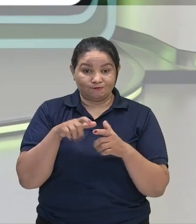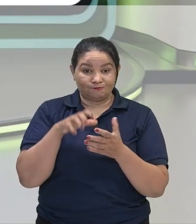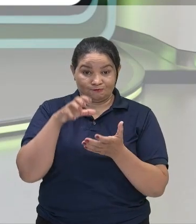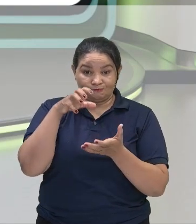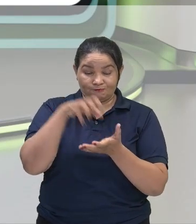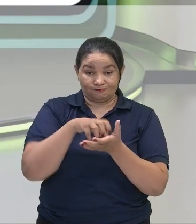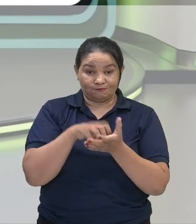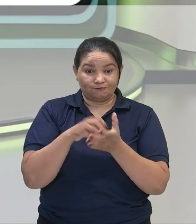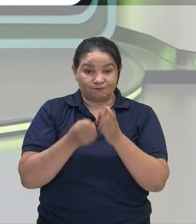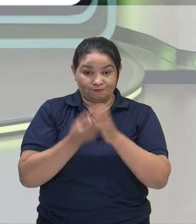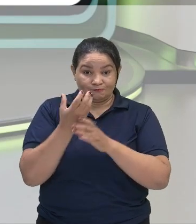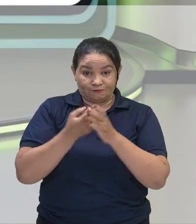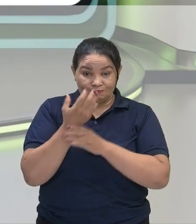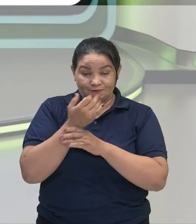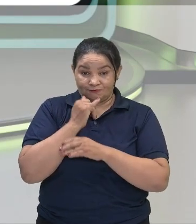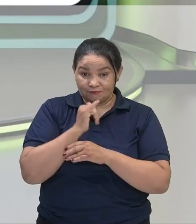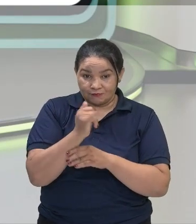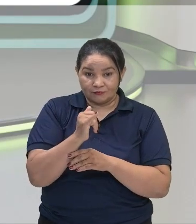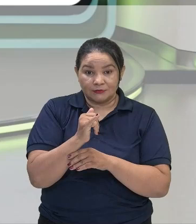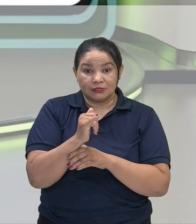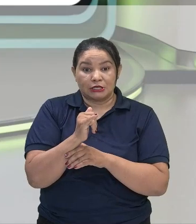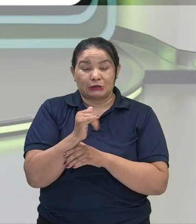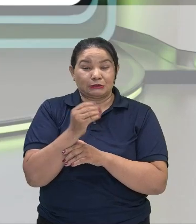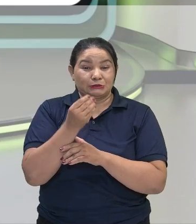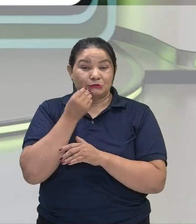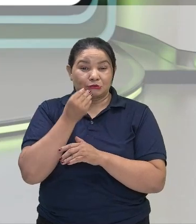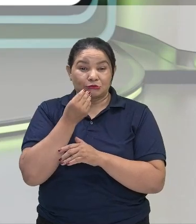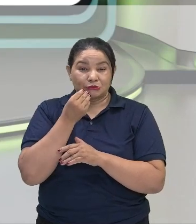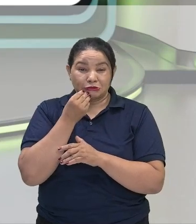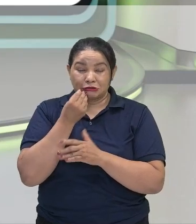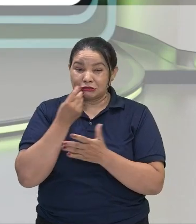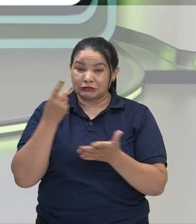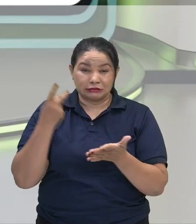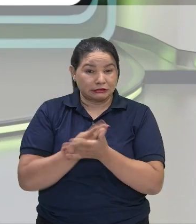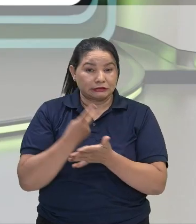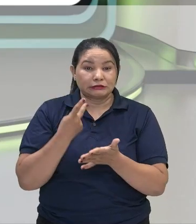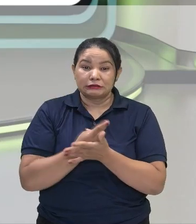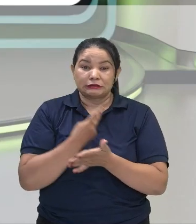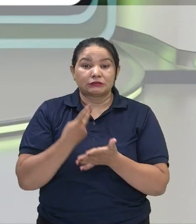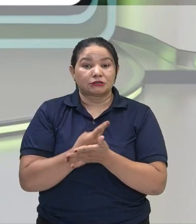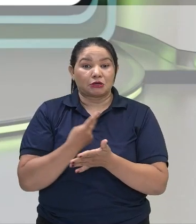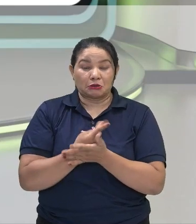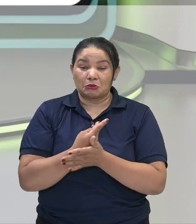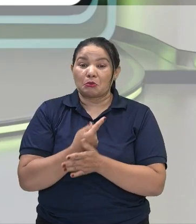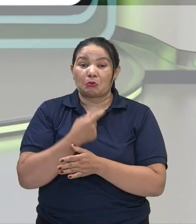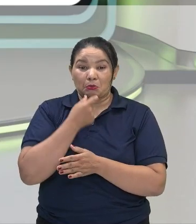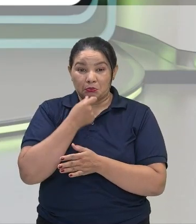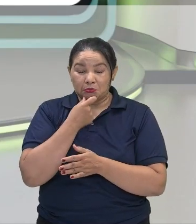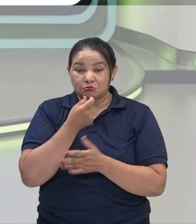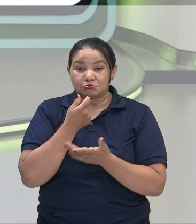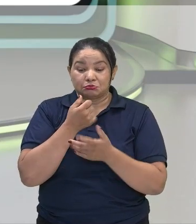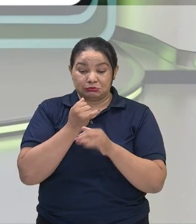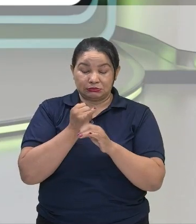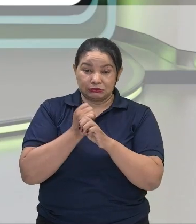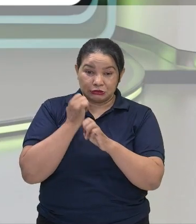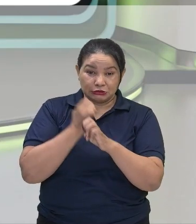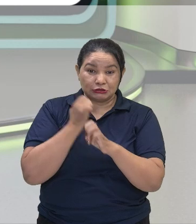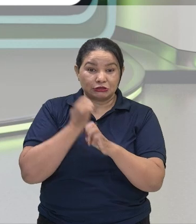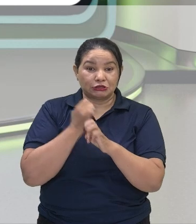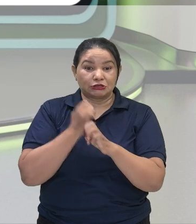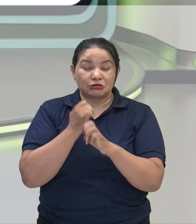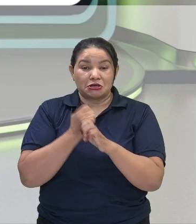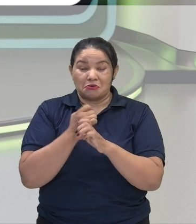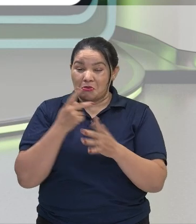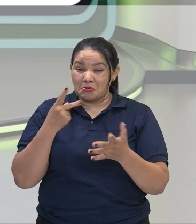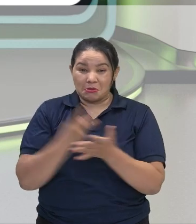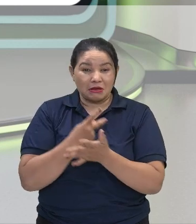Olha, foi um teste mal executado, né, por engenheiros, como a gente vai ler aí, né, que desativaram os